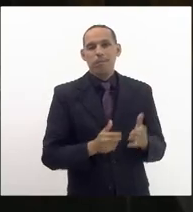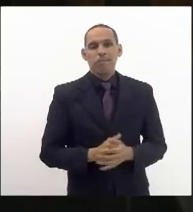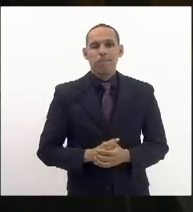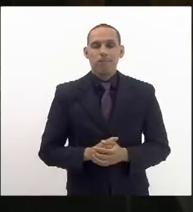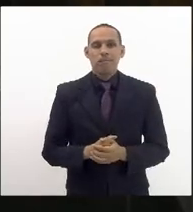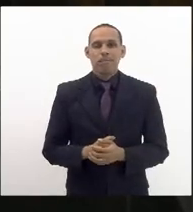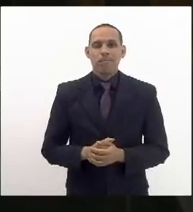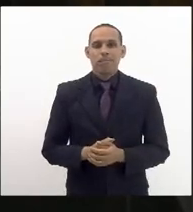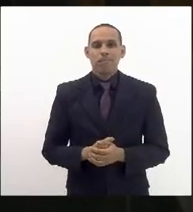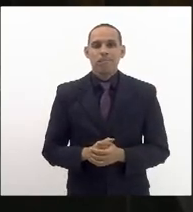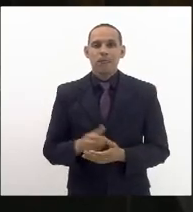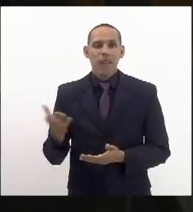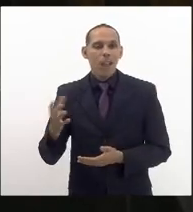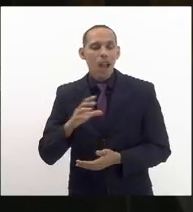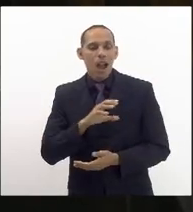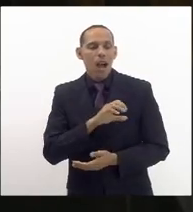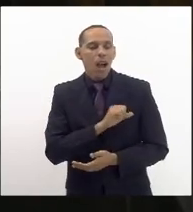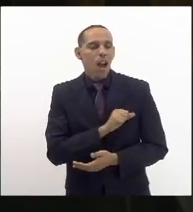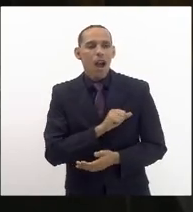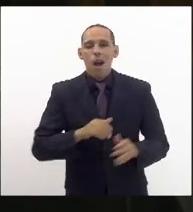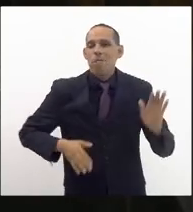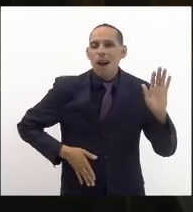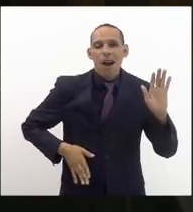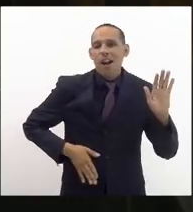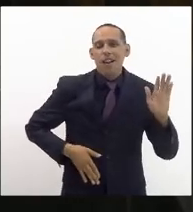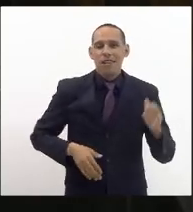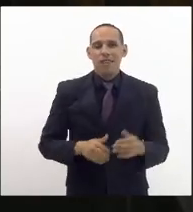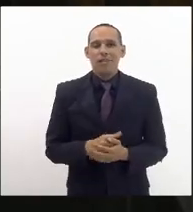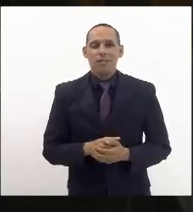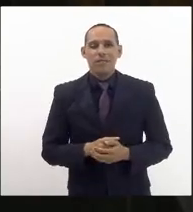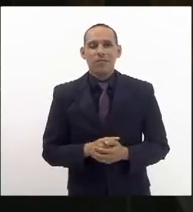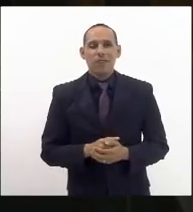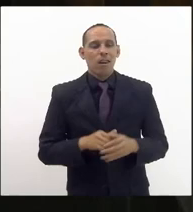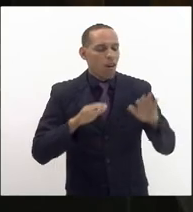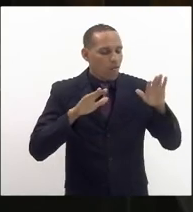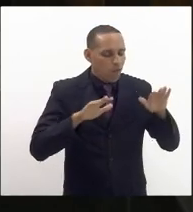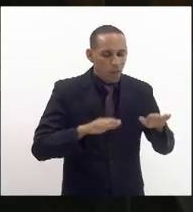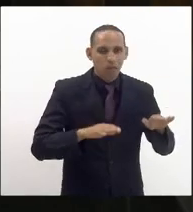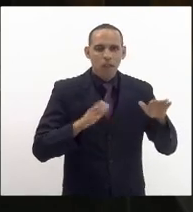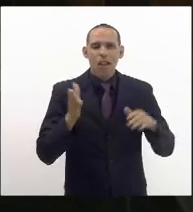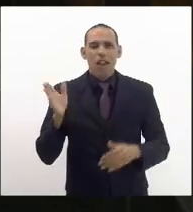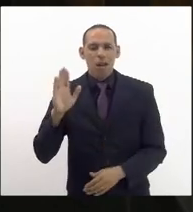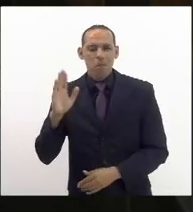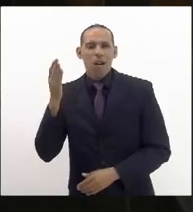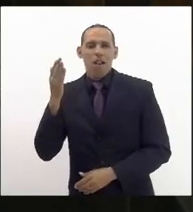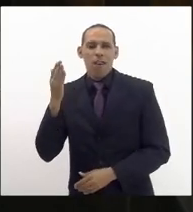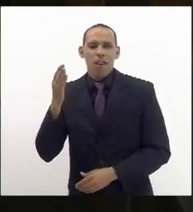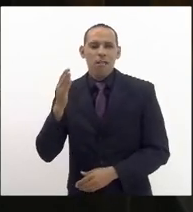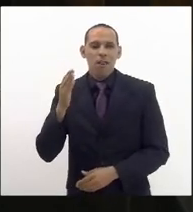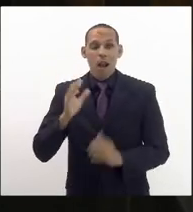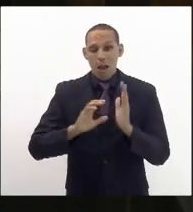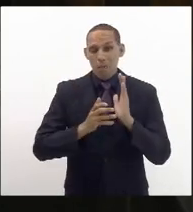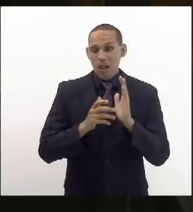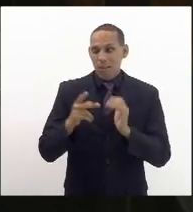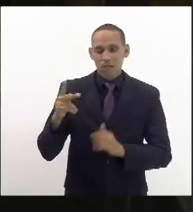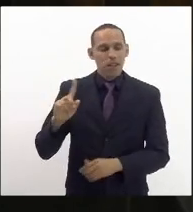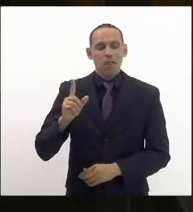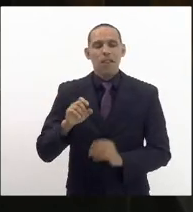É o que adora bandido, bandidolatria, hipócrita, aliás, o partido dele, o ex-partido,